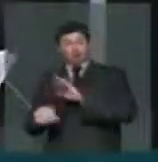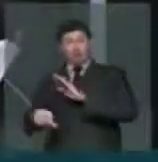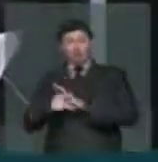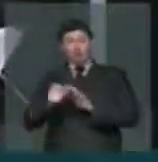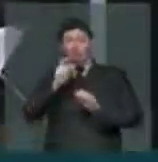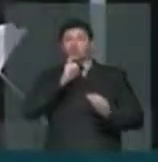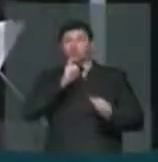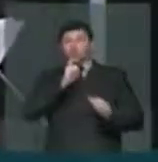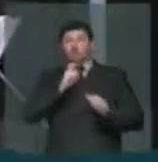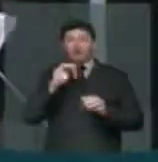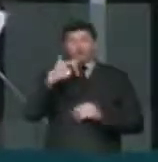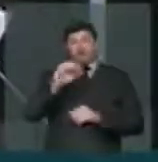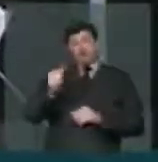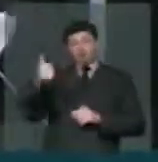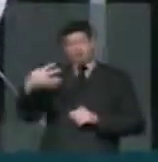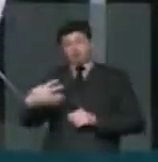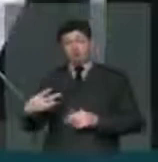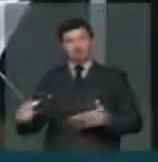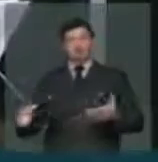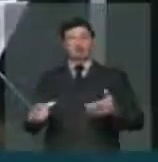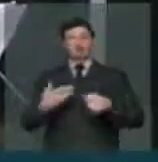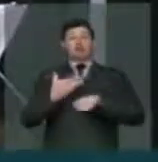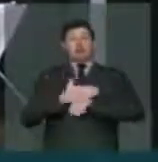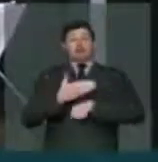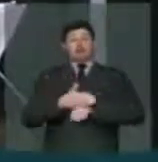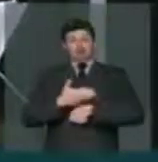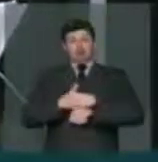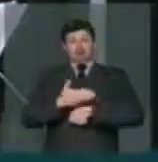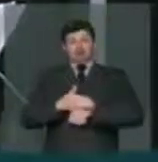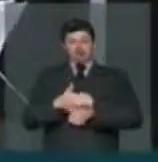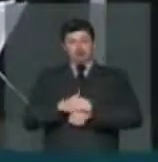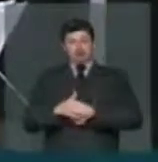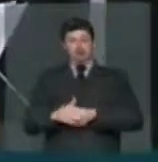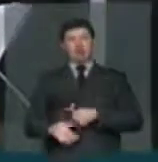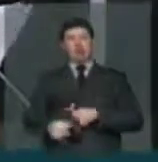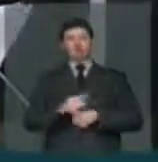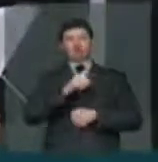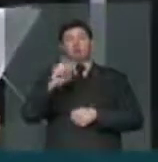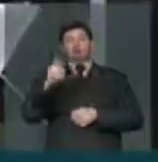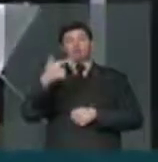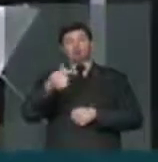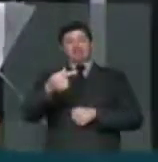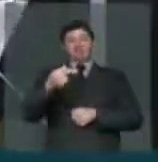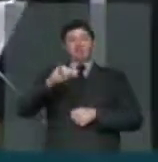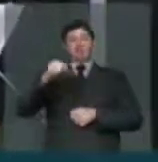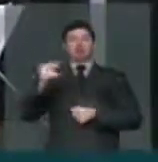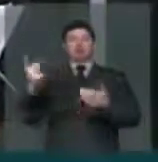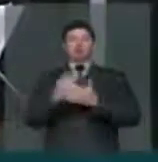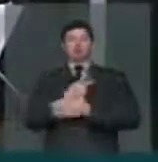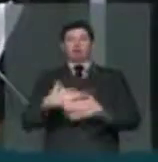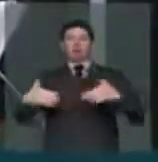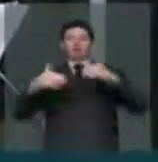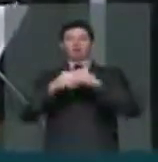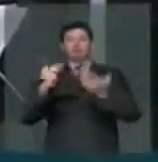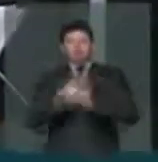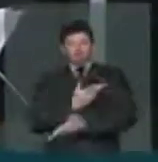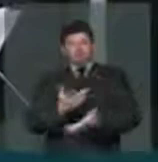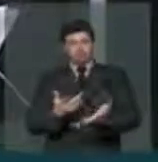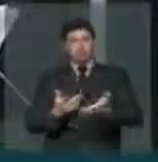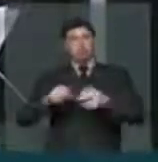de fevereiro de 2014 que, treinando em Soque, em 27 de janeiro, ocorreu o acidente,